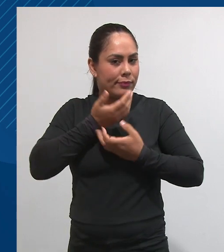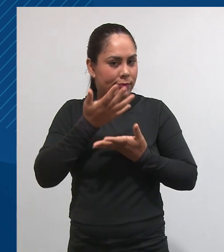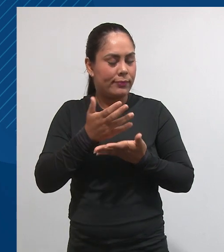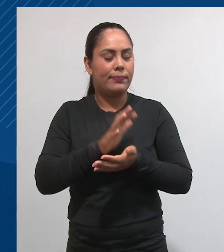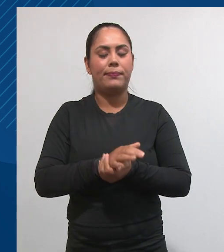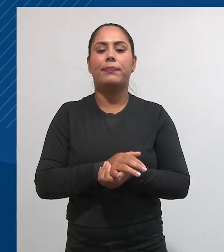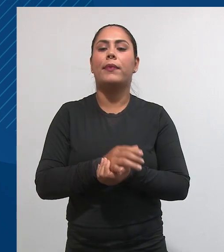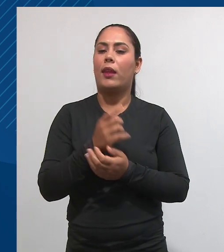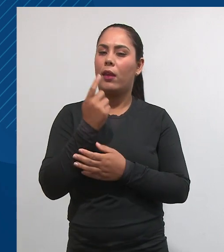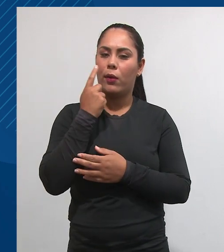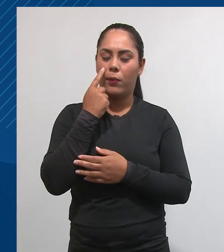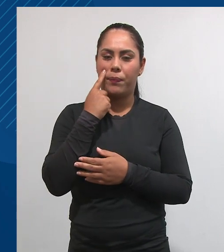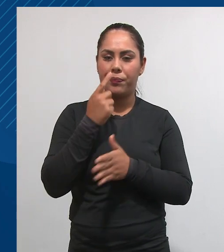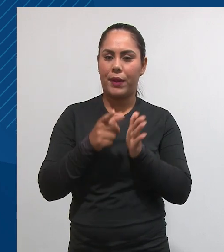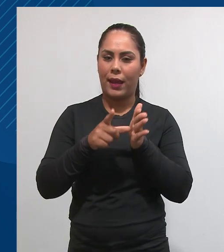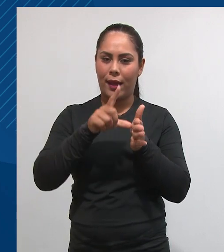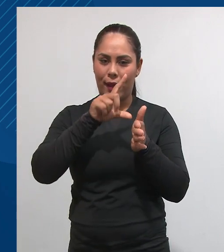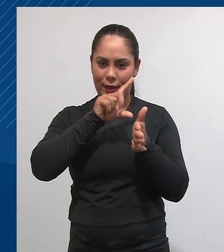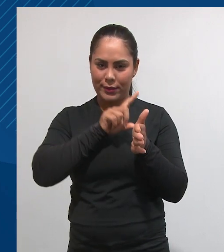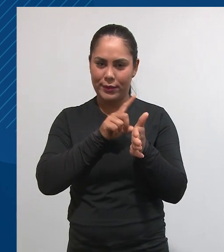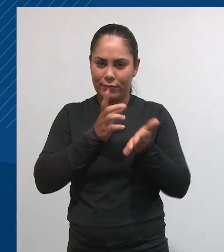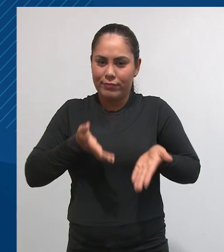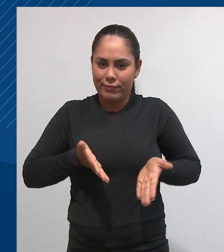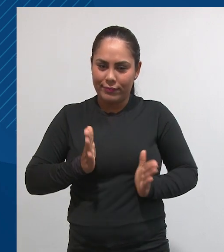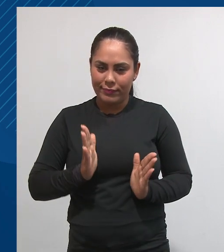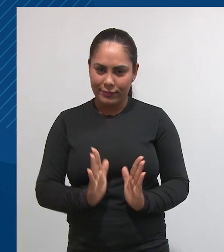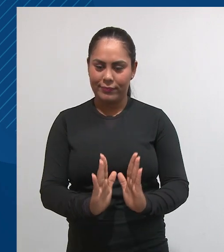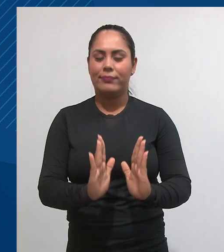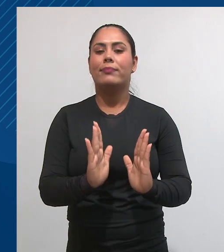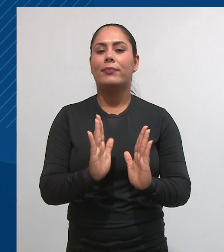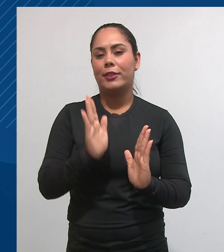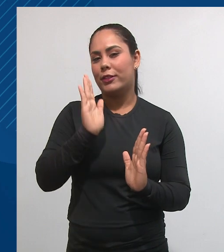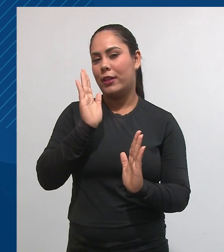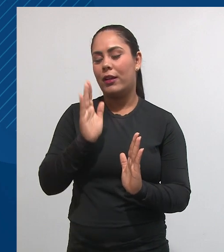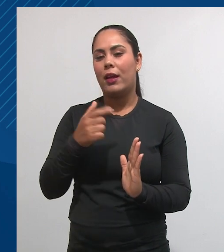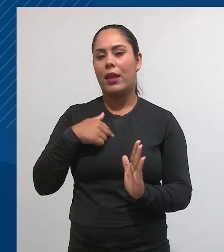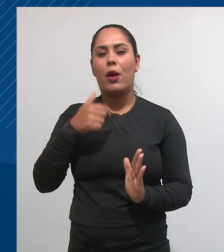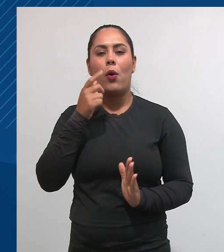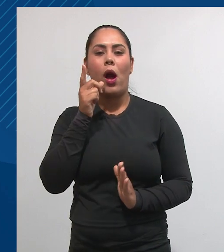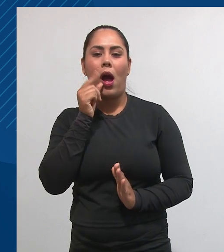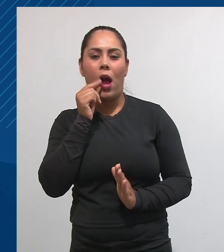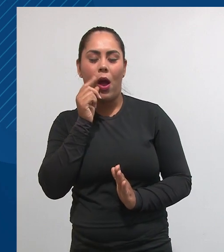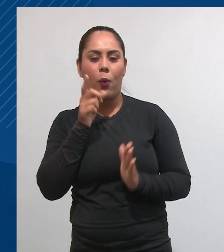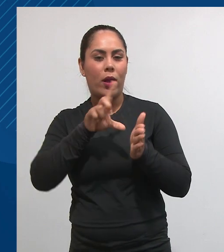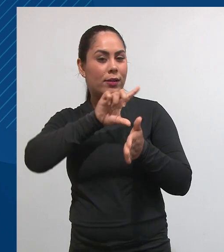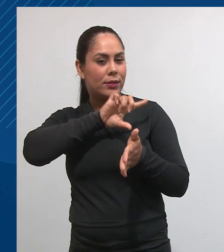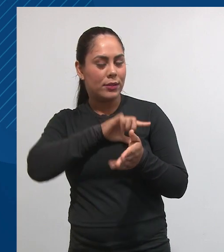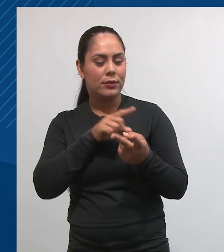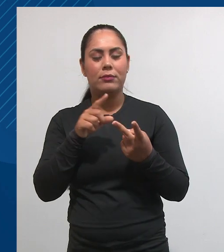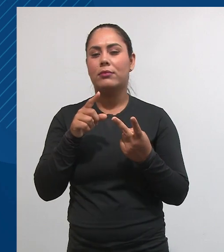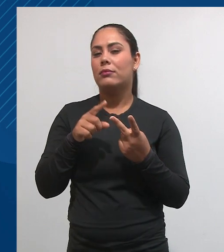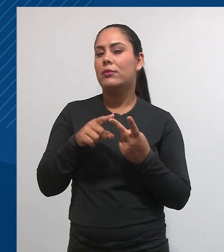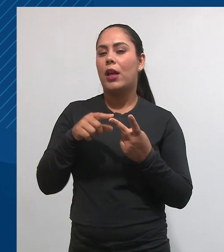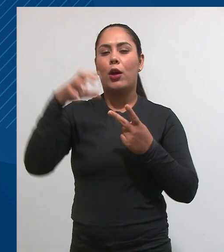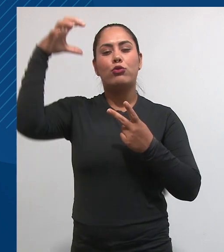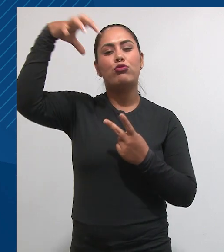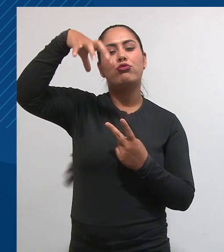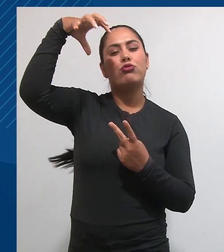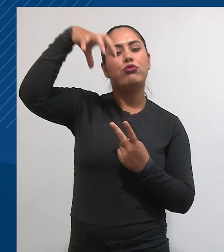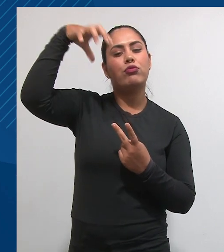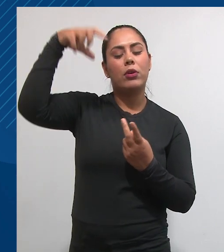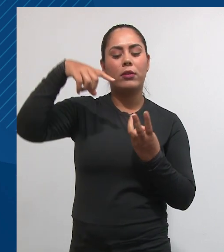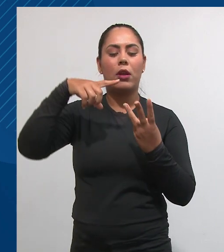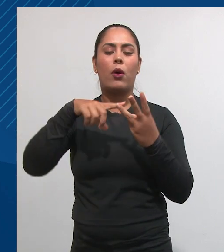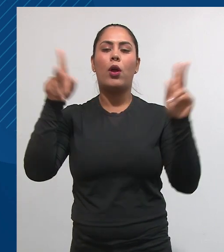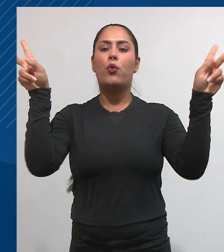que é assim: antes de eu nascer, eu era água, eu era chuva,